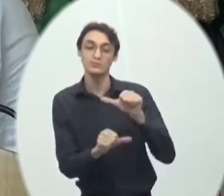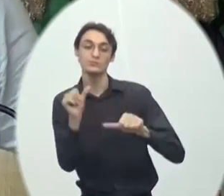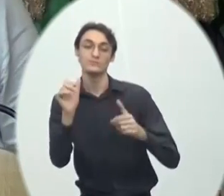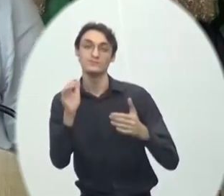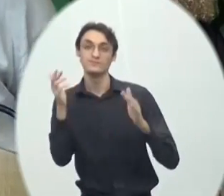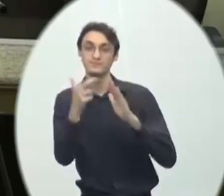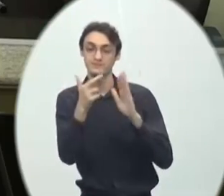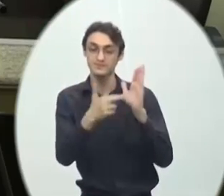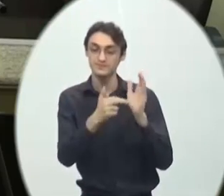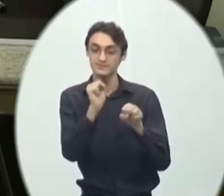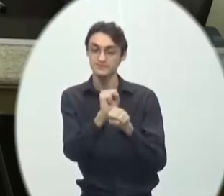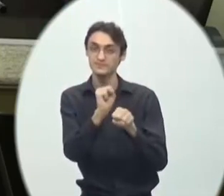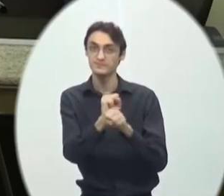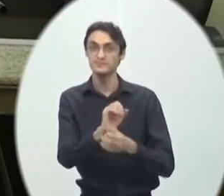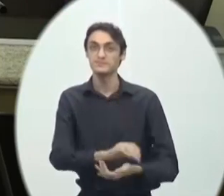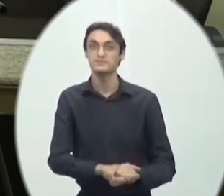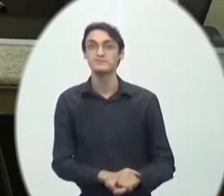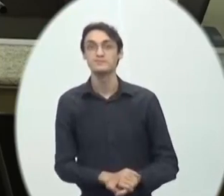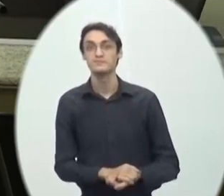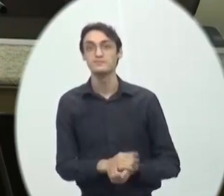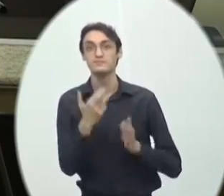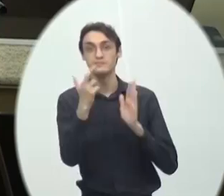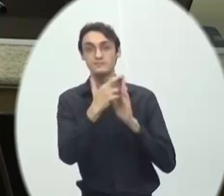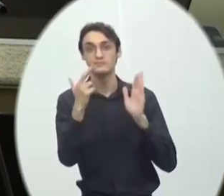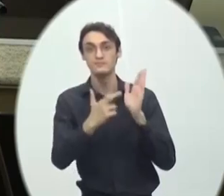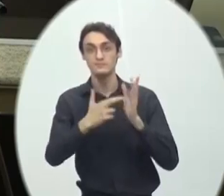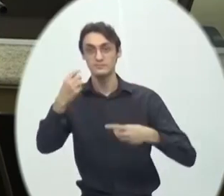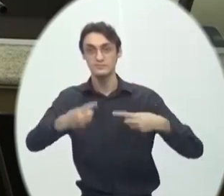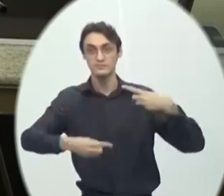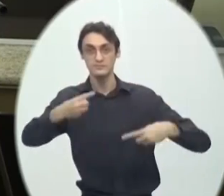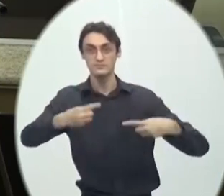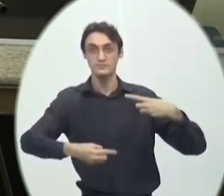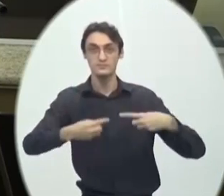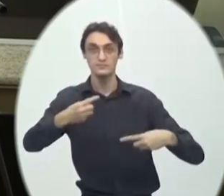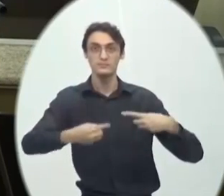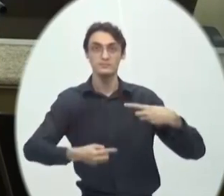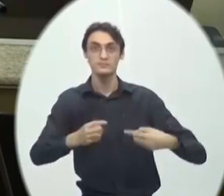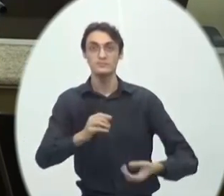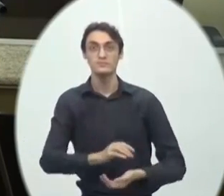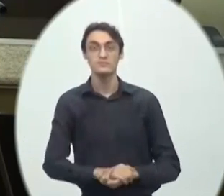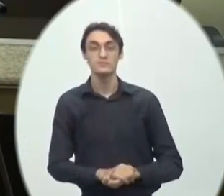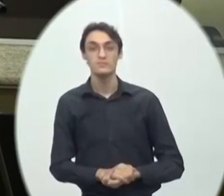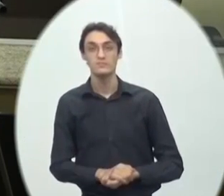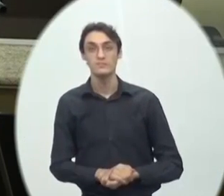o requerimento. Obrigado, senhor presidente. O requerimento continua em discussão.